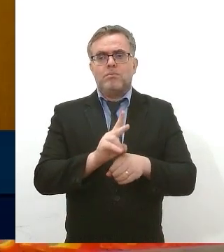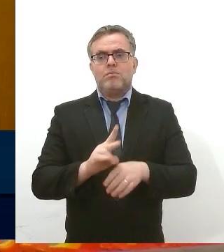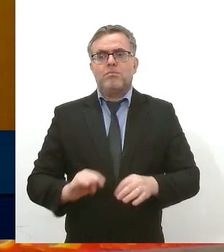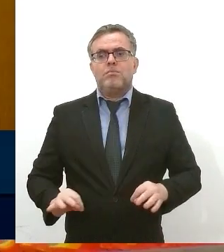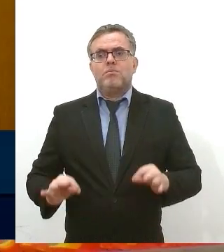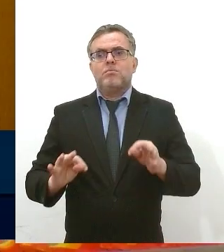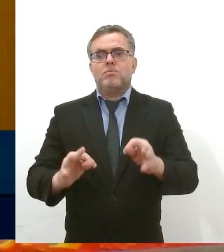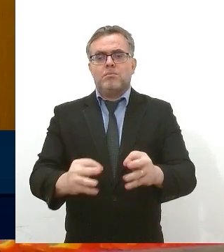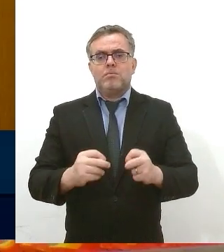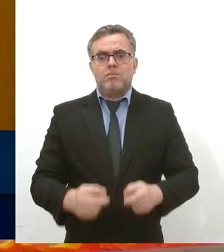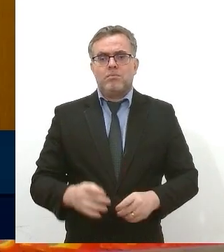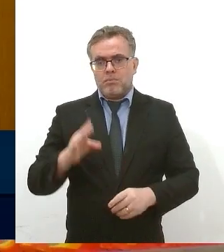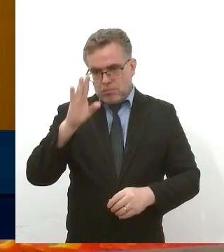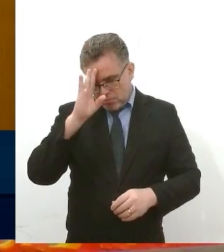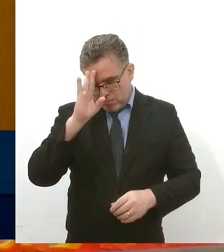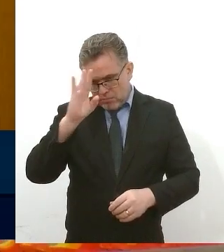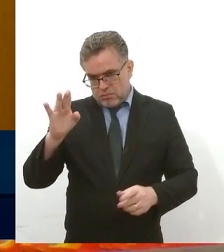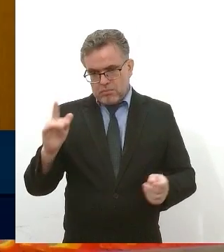Princípios que são